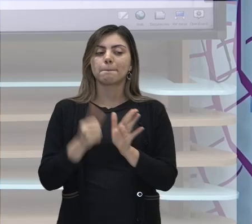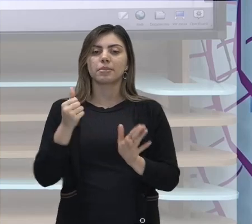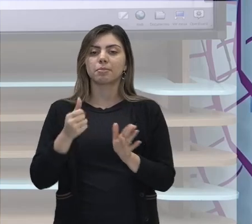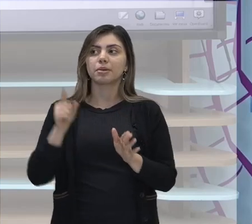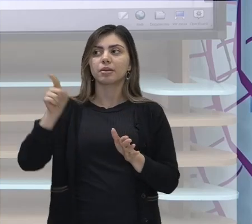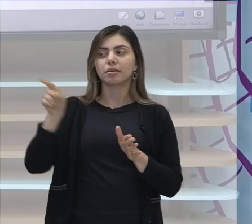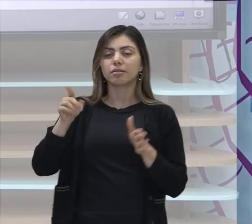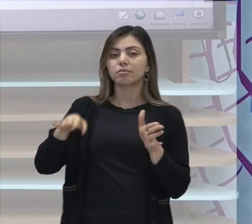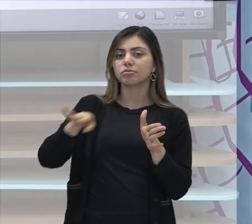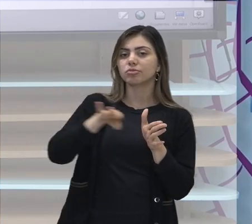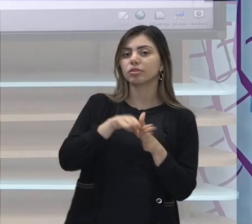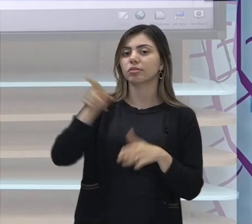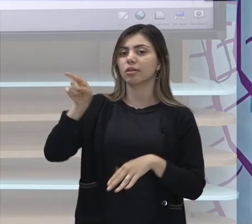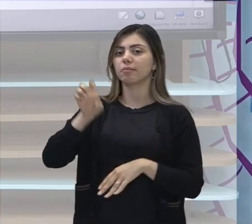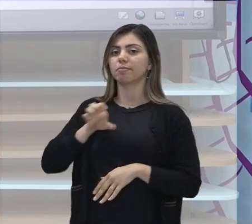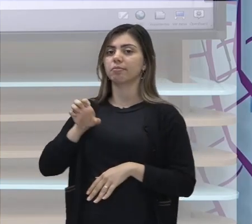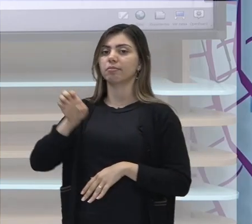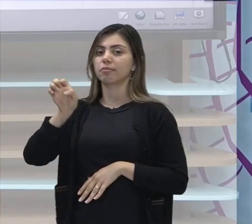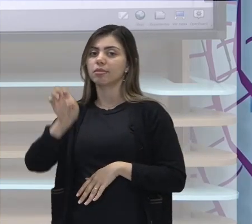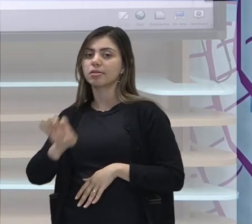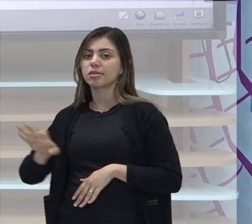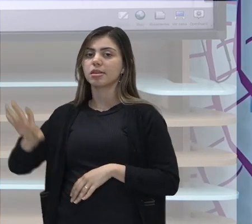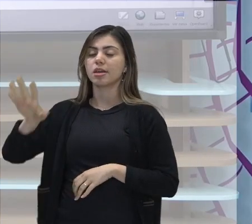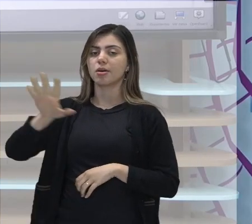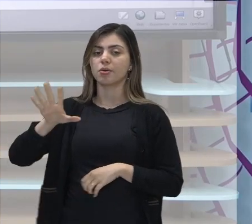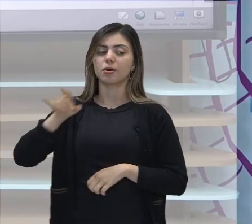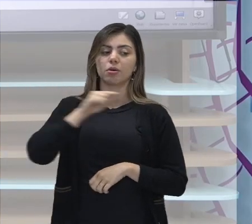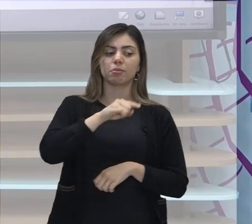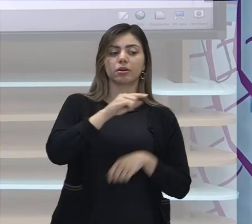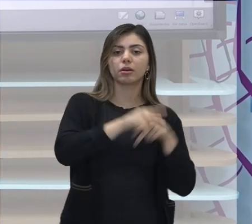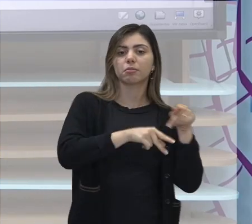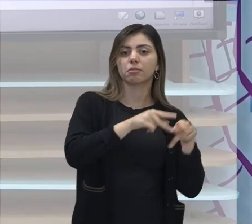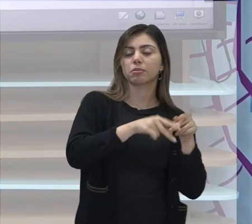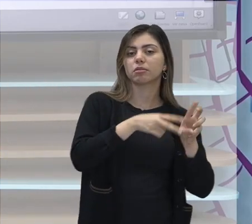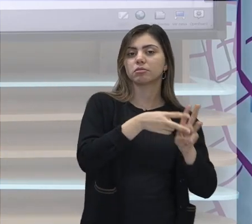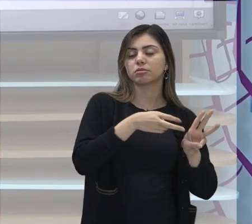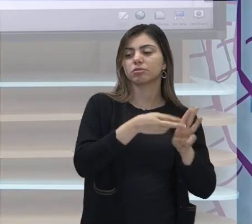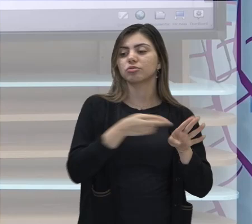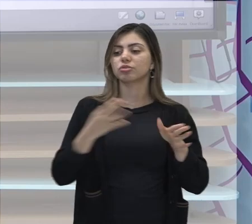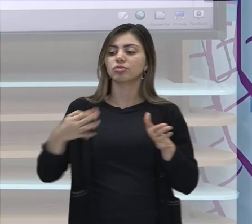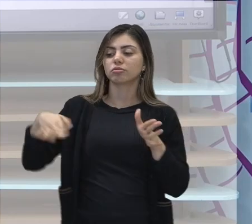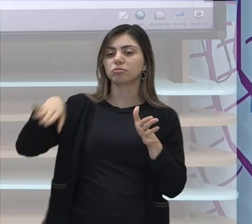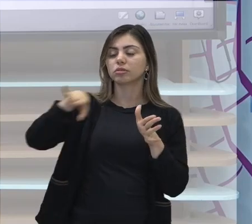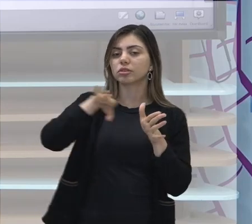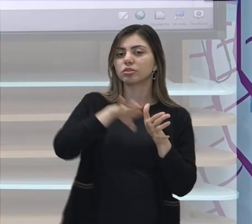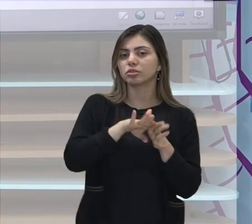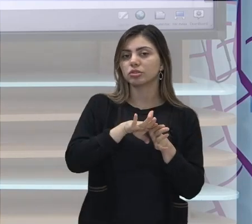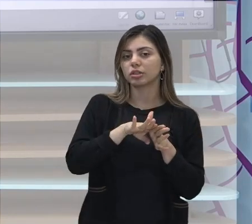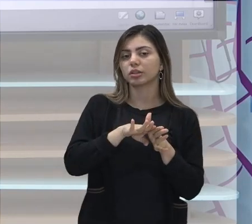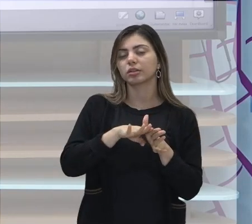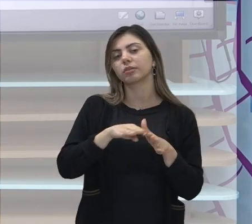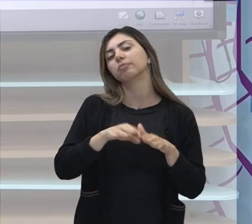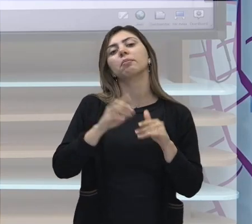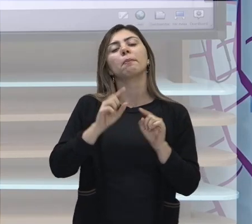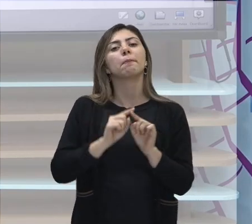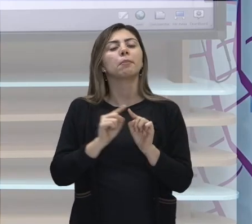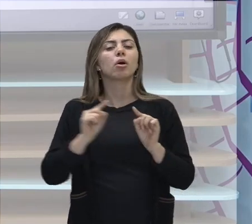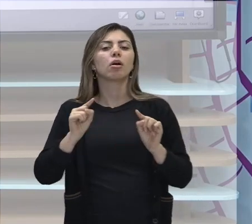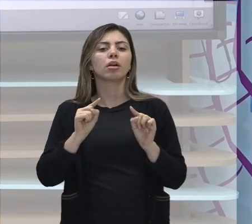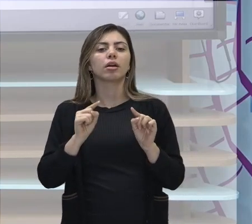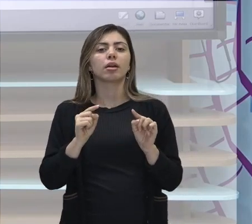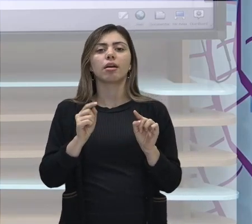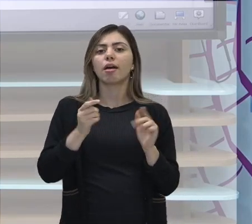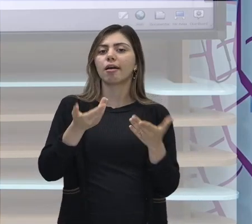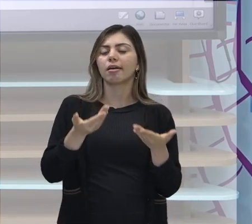entre europeus e os povos indígenas, né, você já ainda não tem inserido dentro